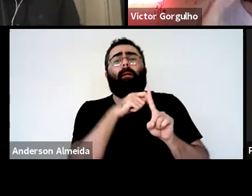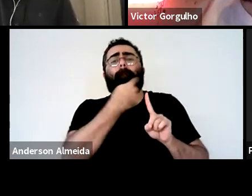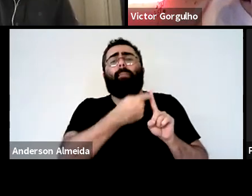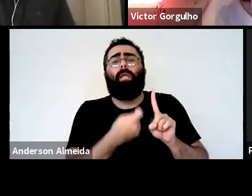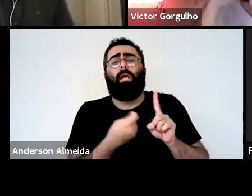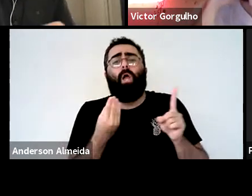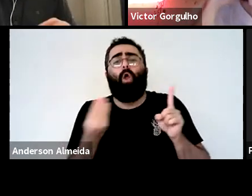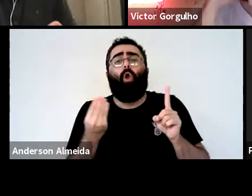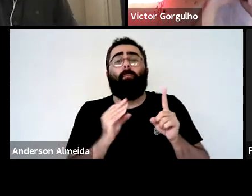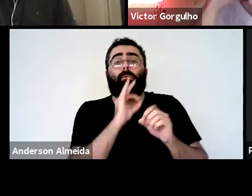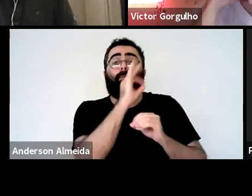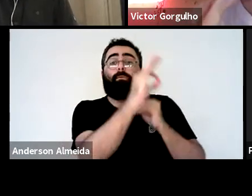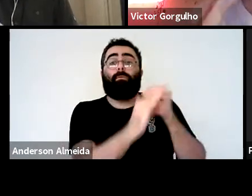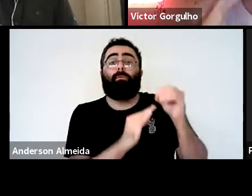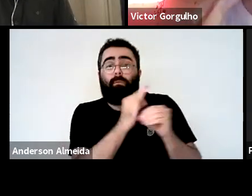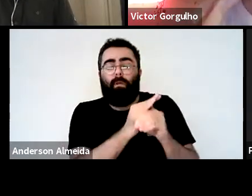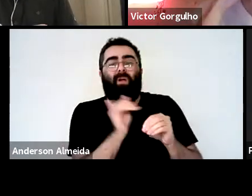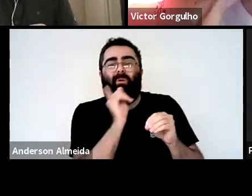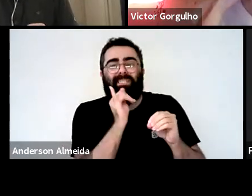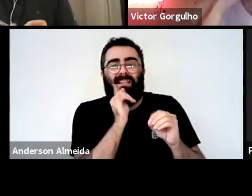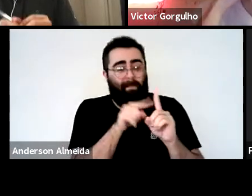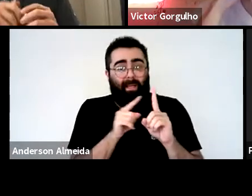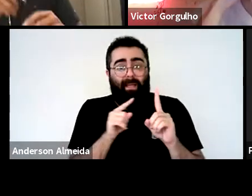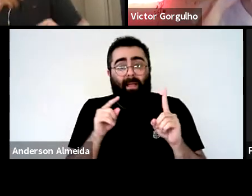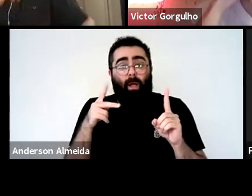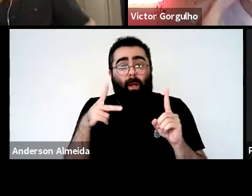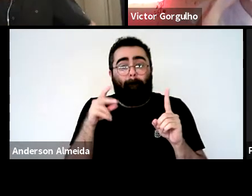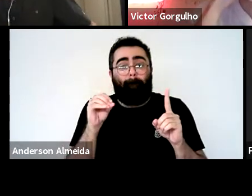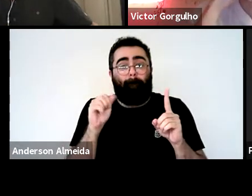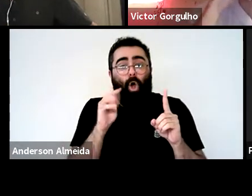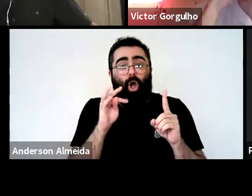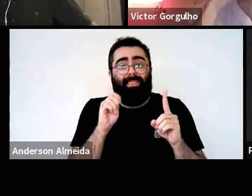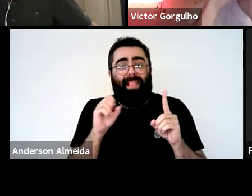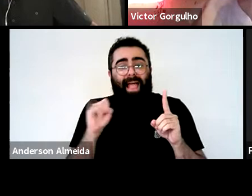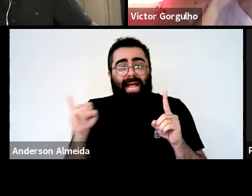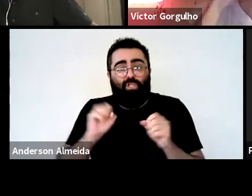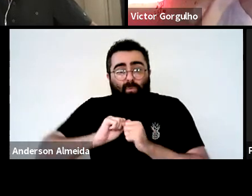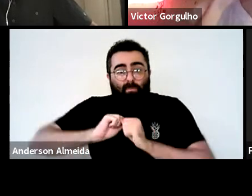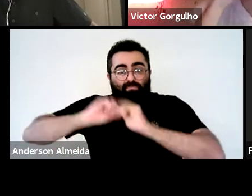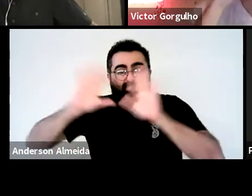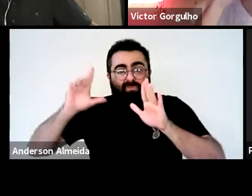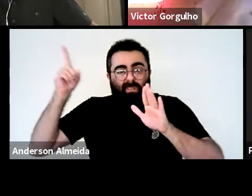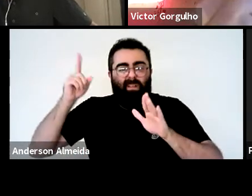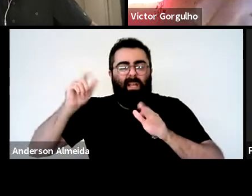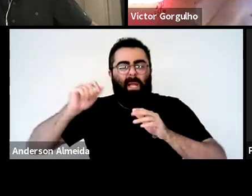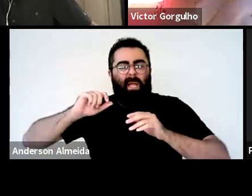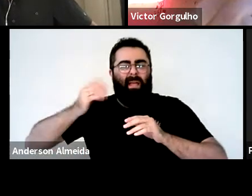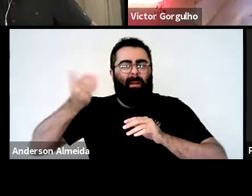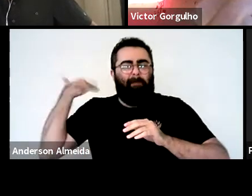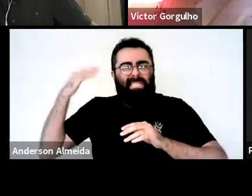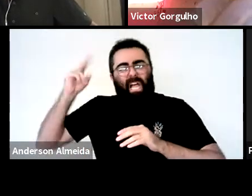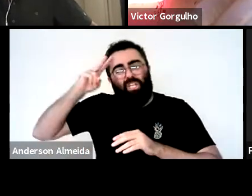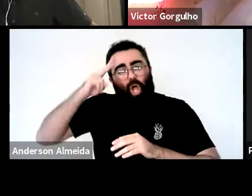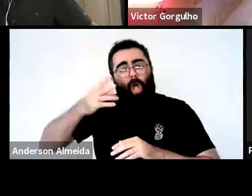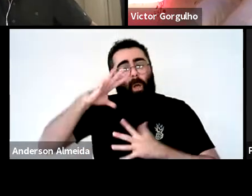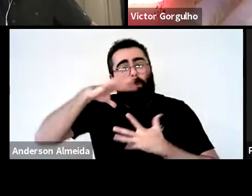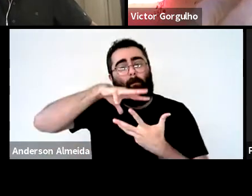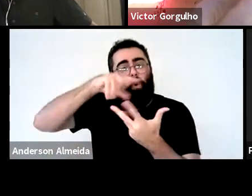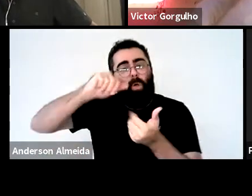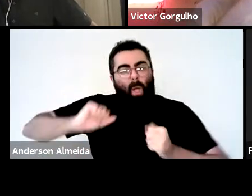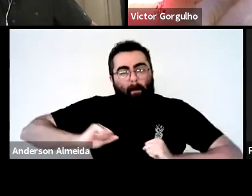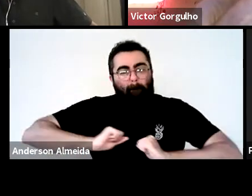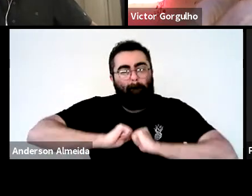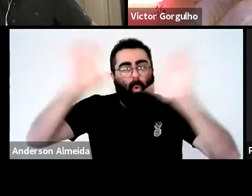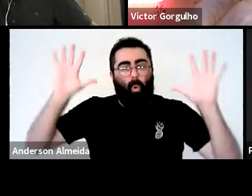quando a banana, de quando o potássio foi sintetizado na supernova e surgiu a banana, de como tudo isso coexiste. Eu acho que